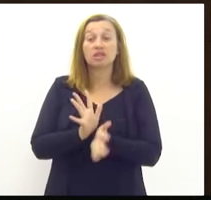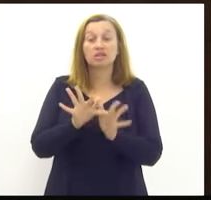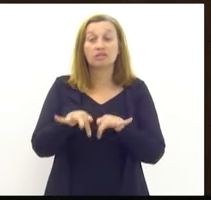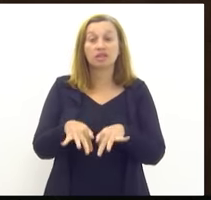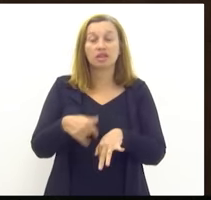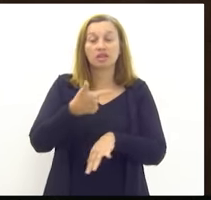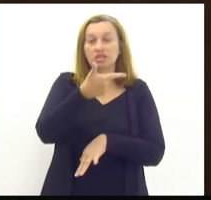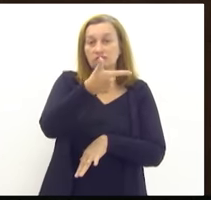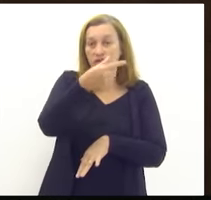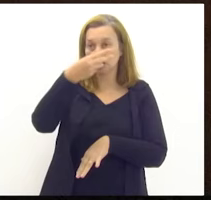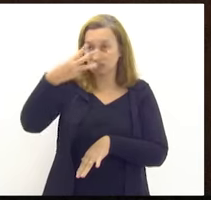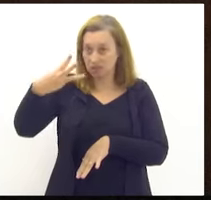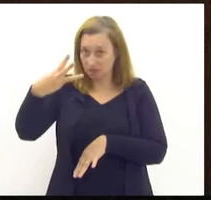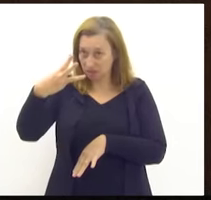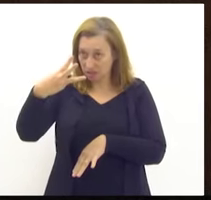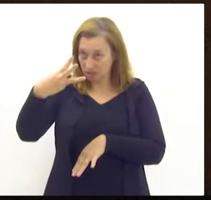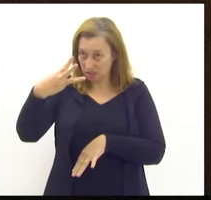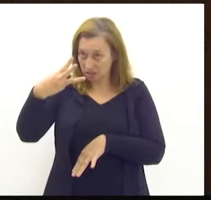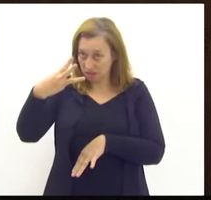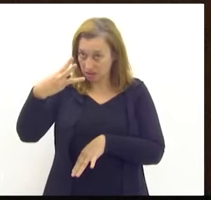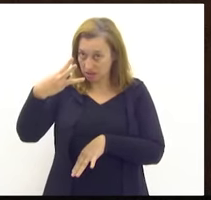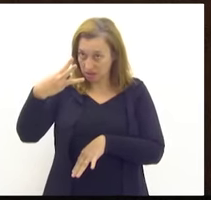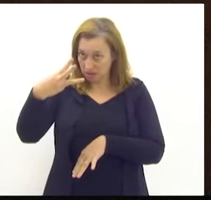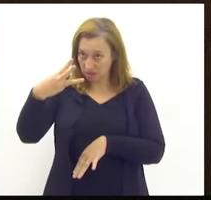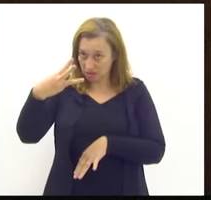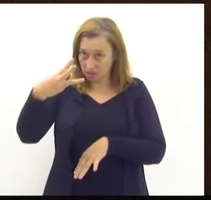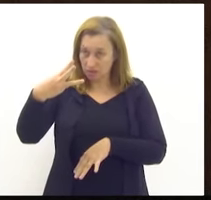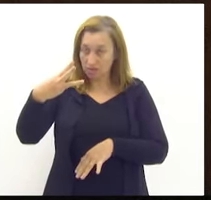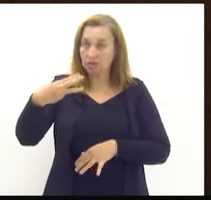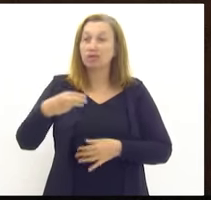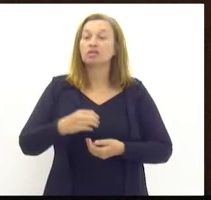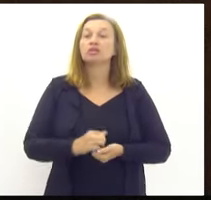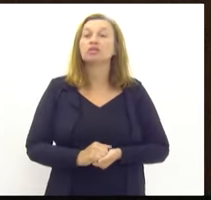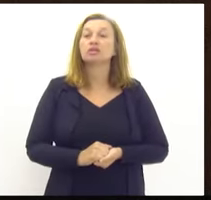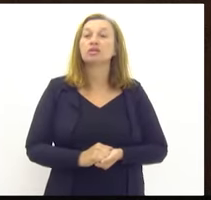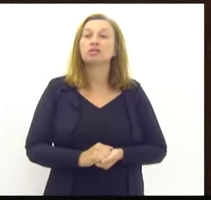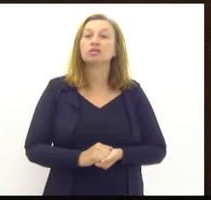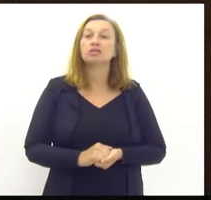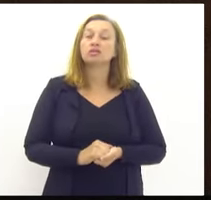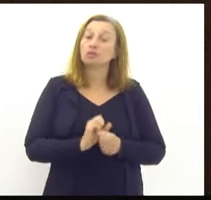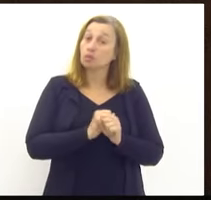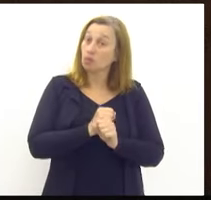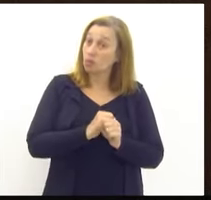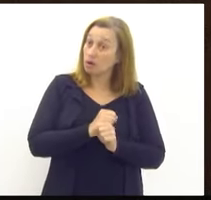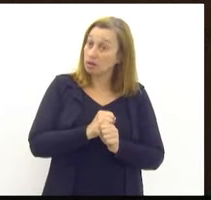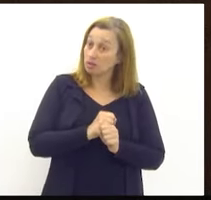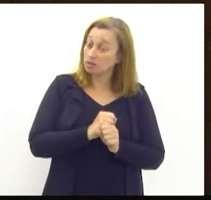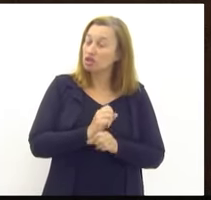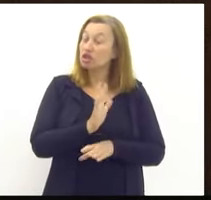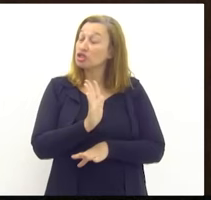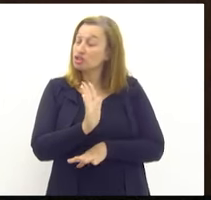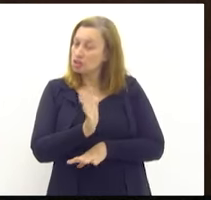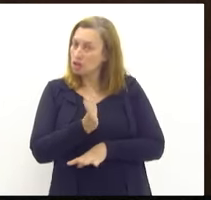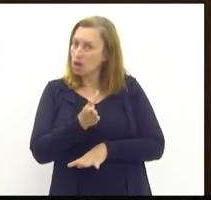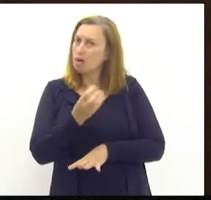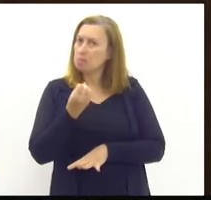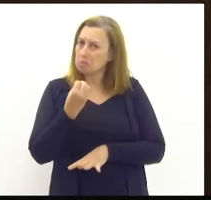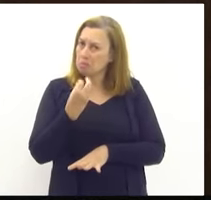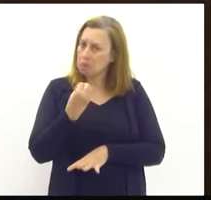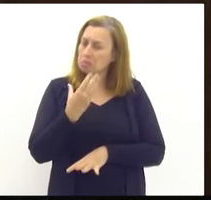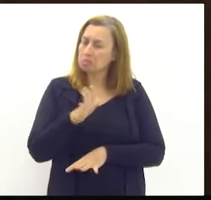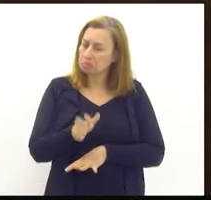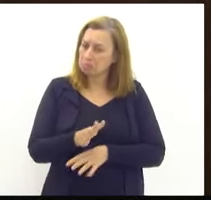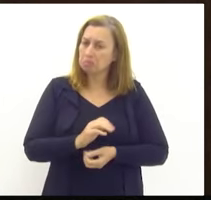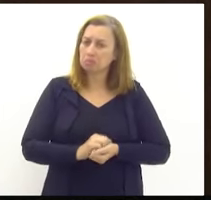23 não tô falando de 24 não fecha as contas de 23 o que já é algo positivo que sen não vai